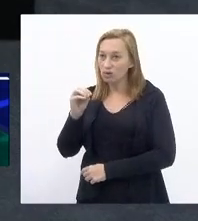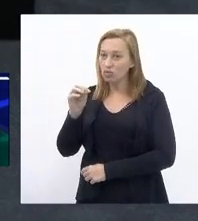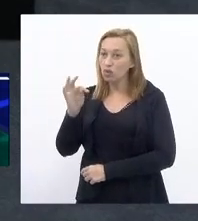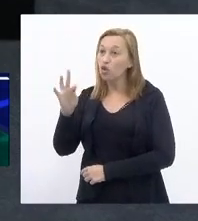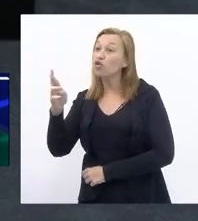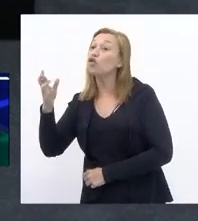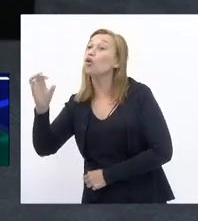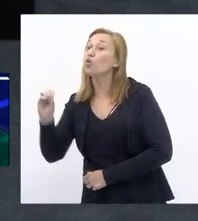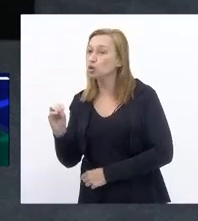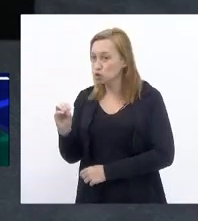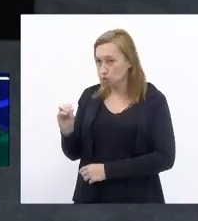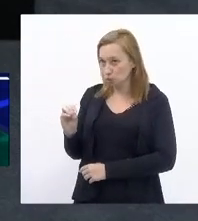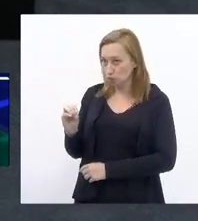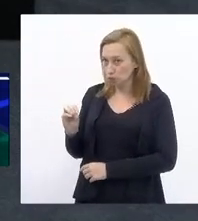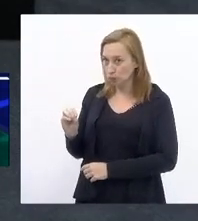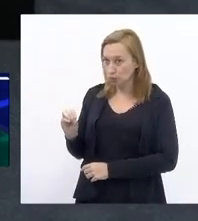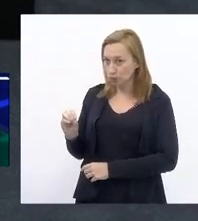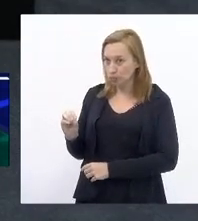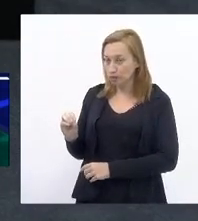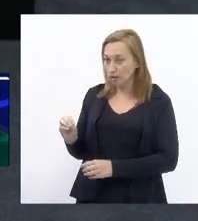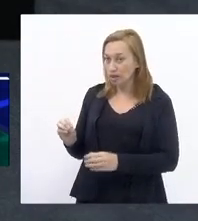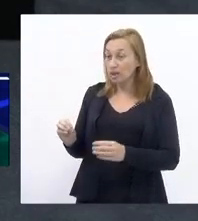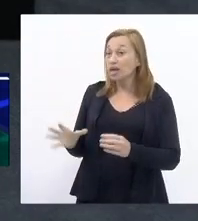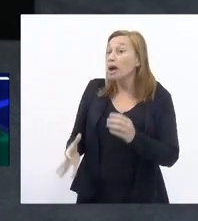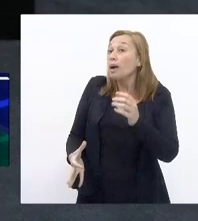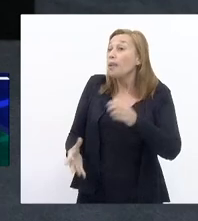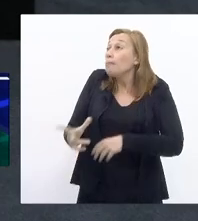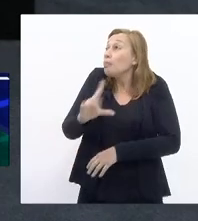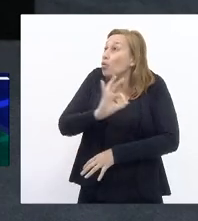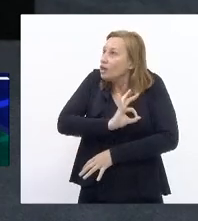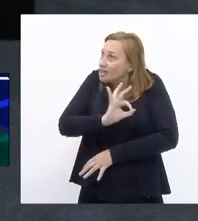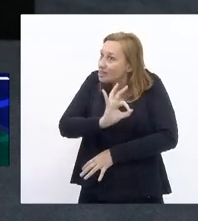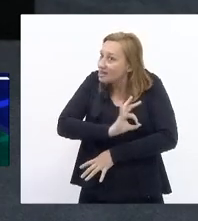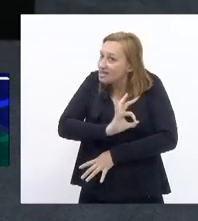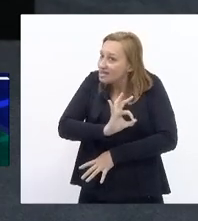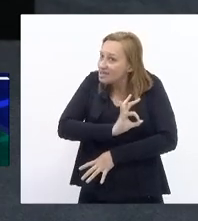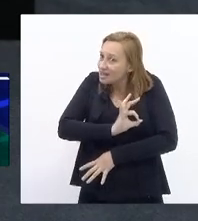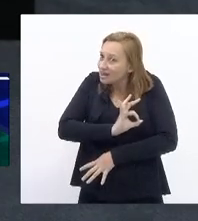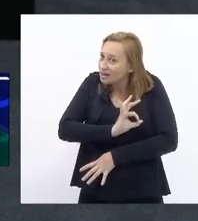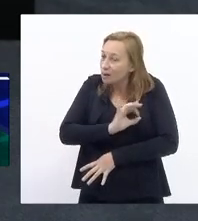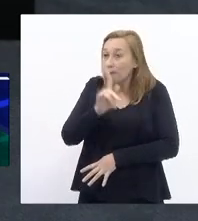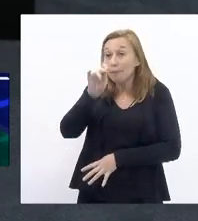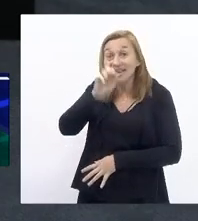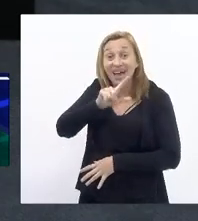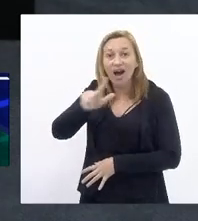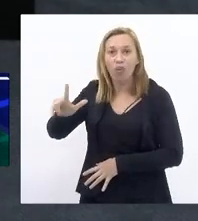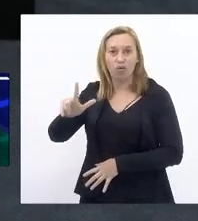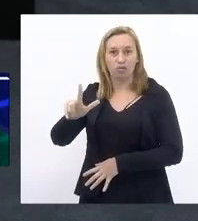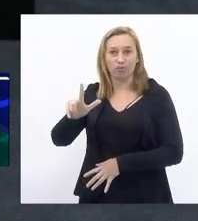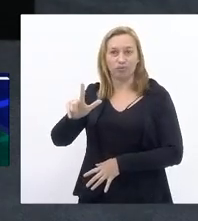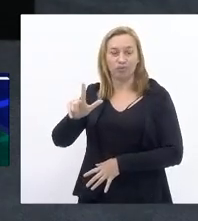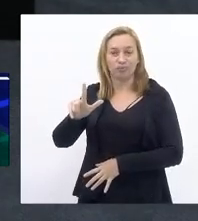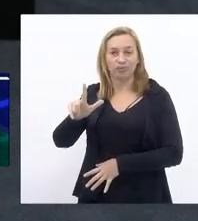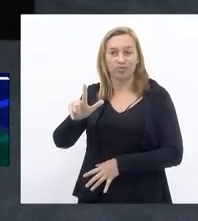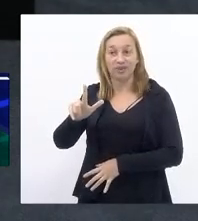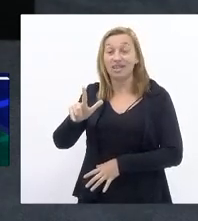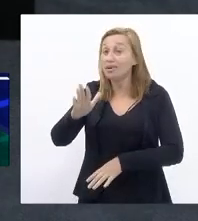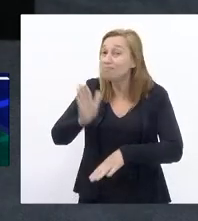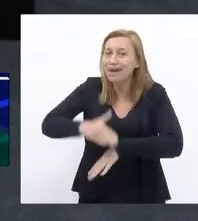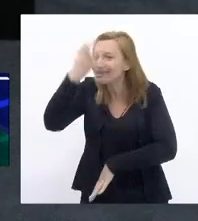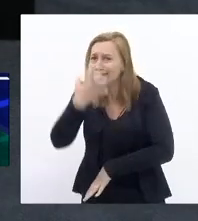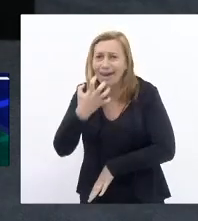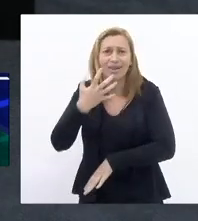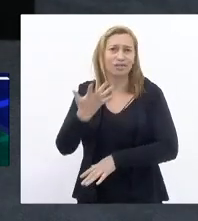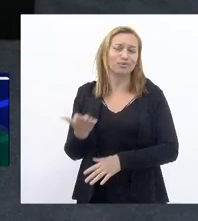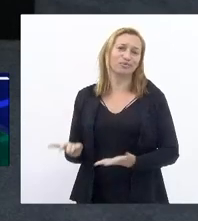uma escolta originária de policiais penais, o que torna mais grave